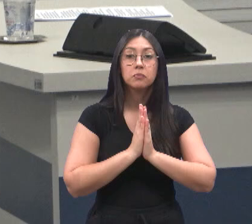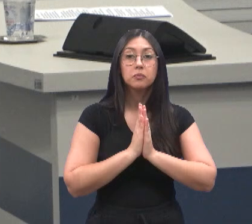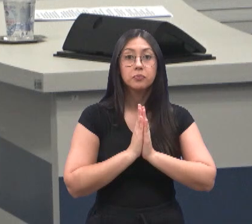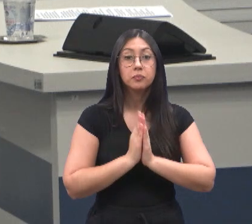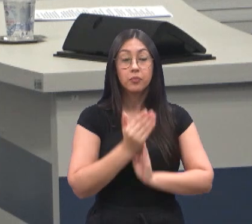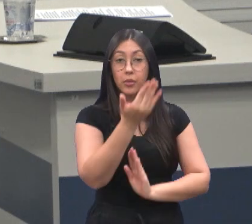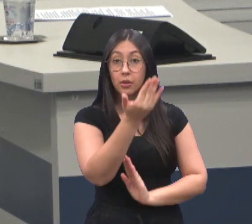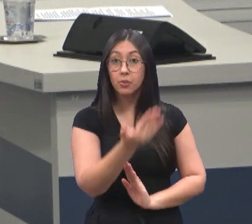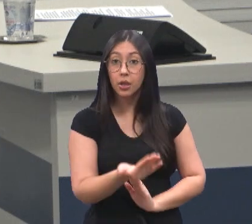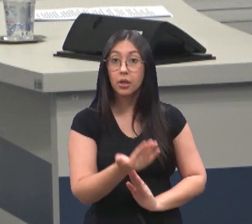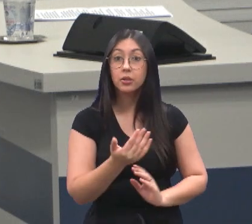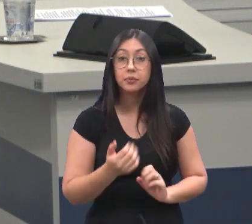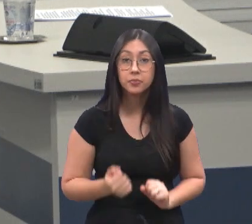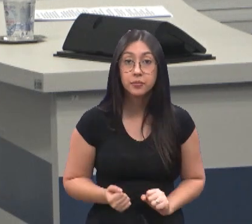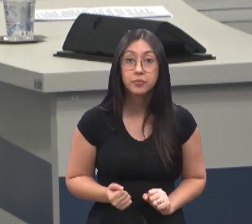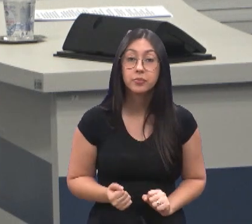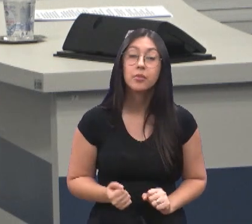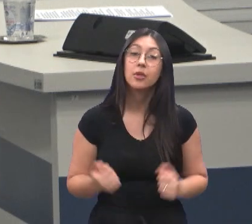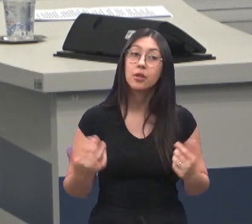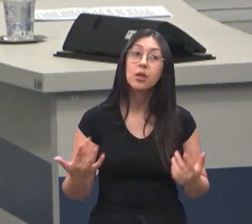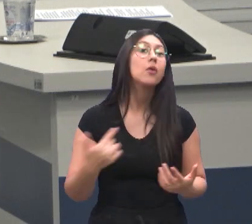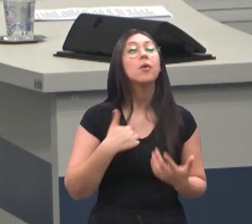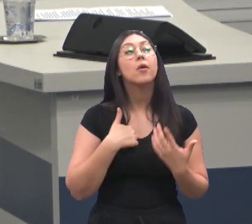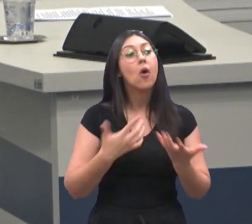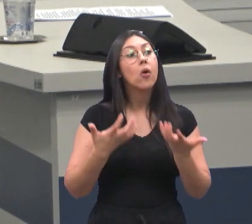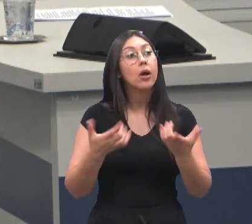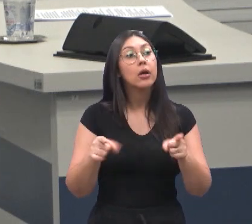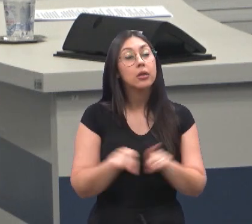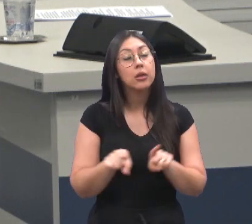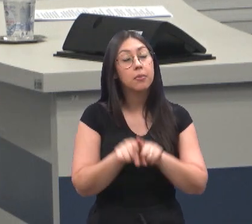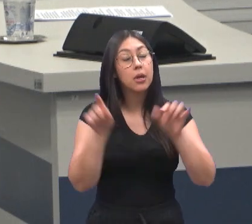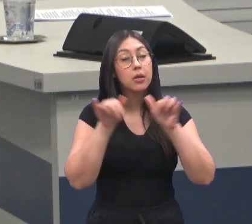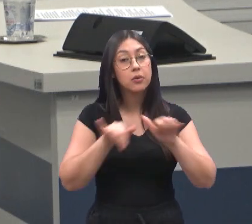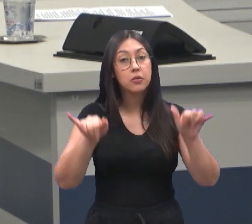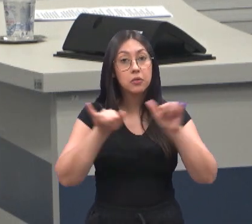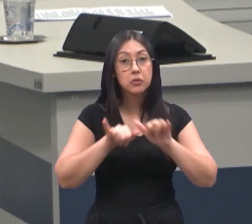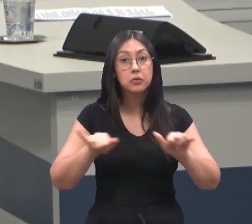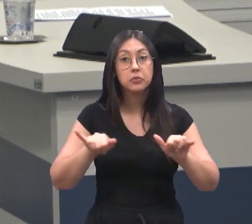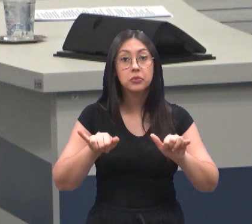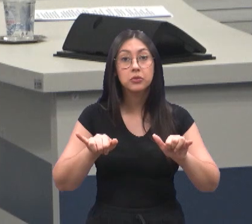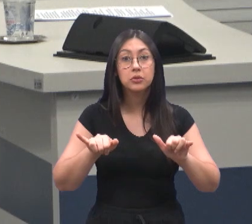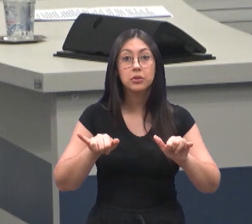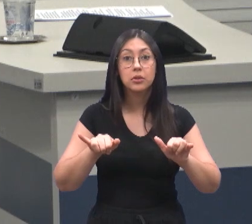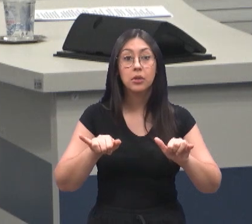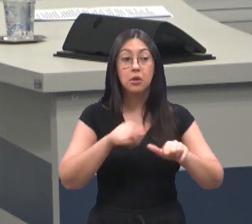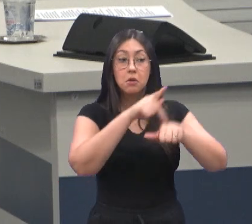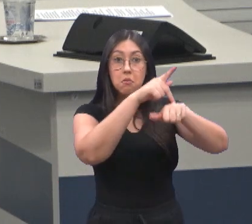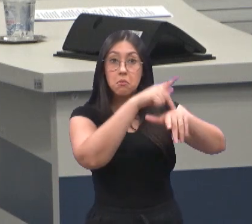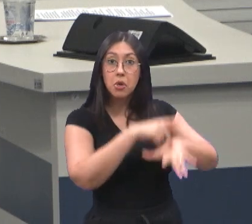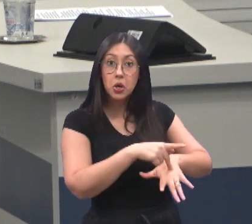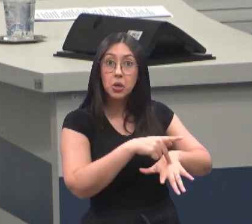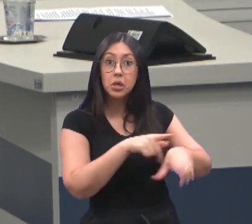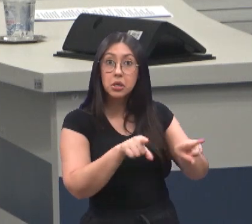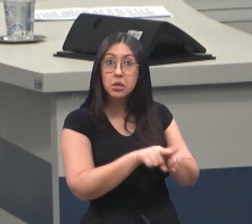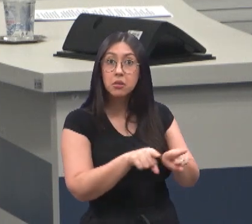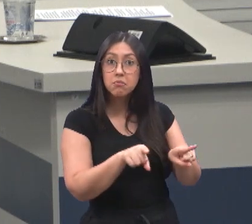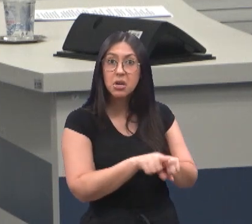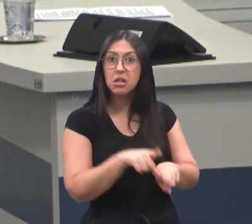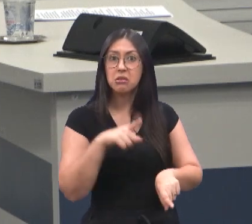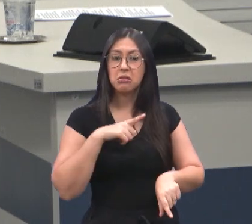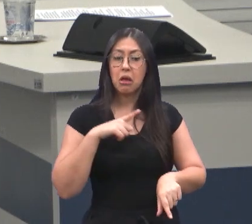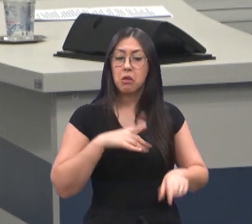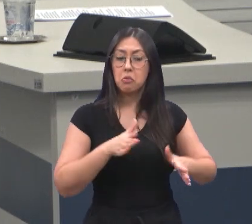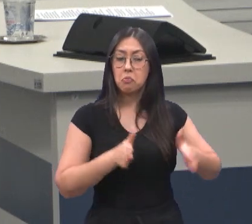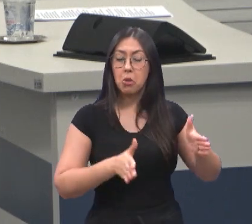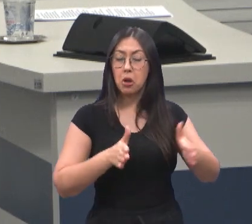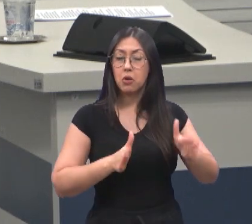Papa Francisco. Então, deixar aqui também o nosso comentário, minha paróquia Espírito Santo lá tem feito momentos também de oração